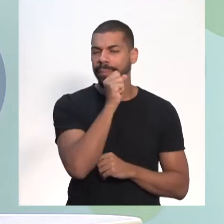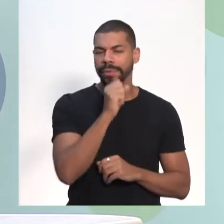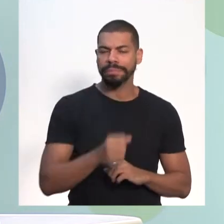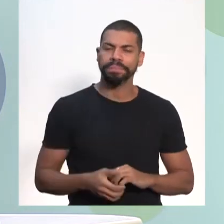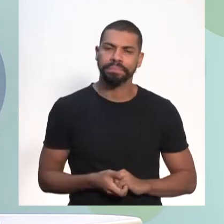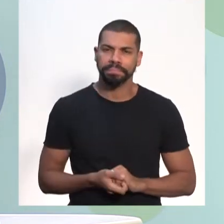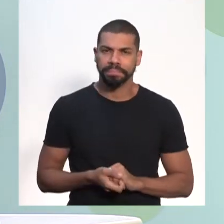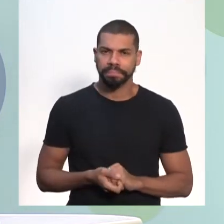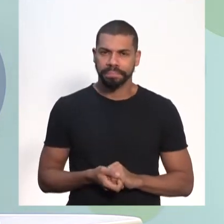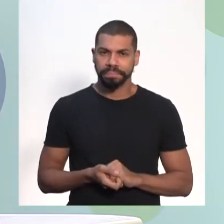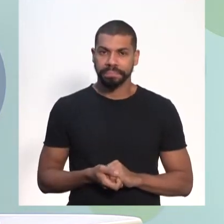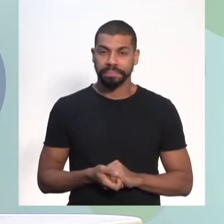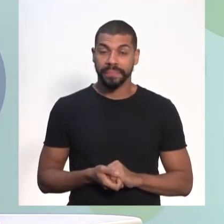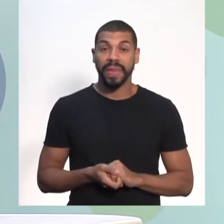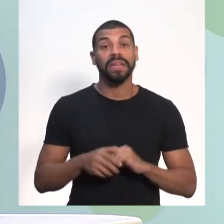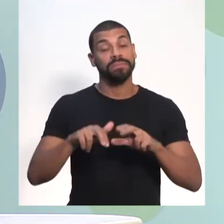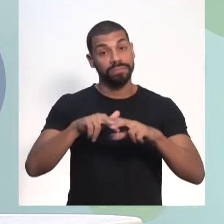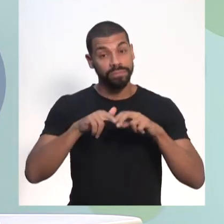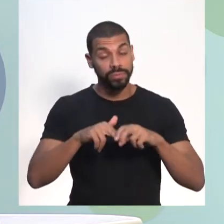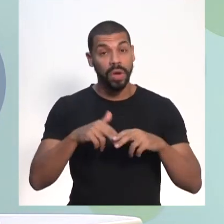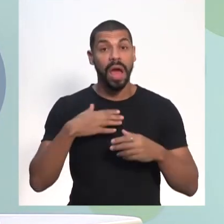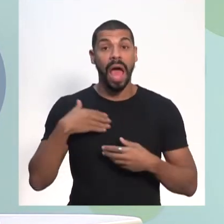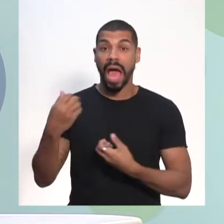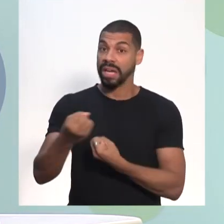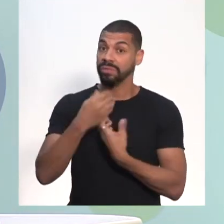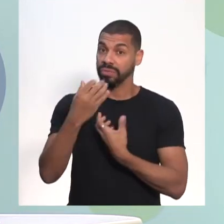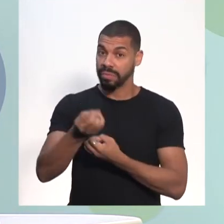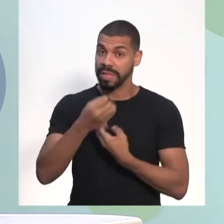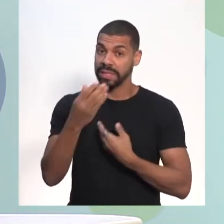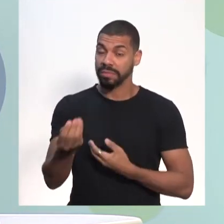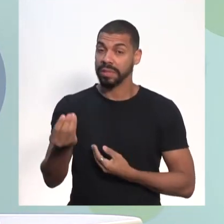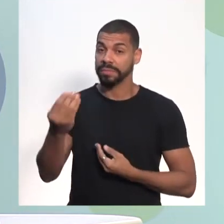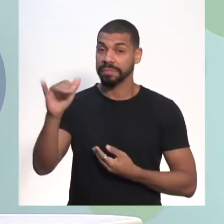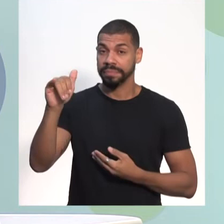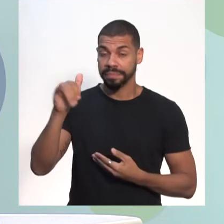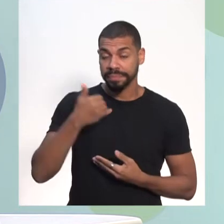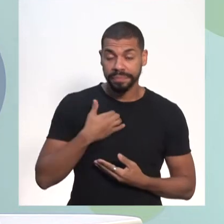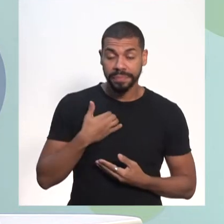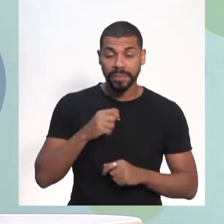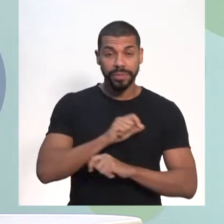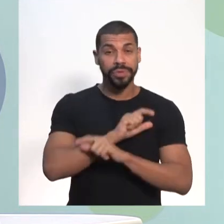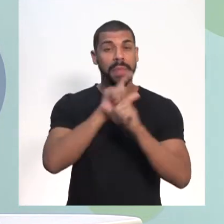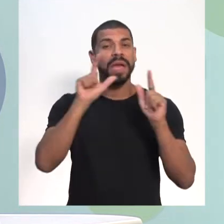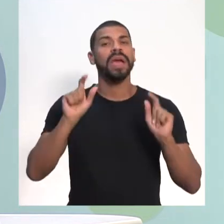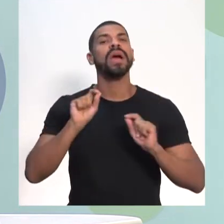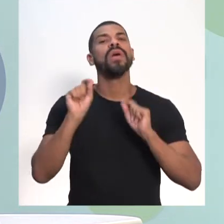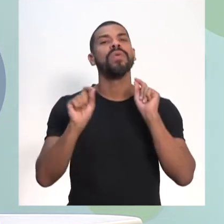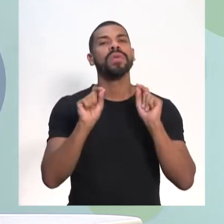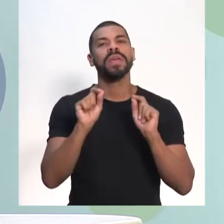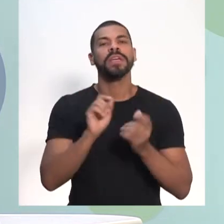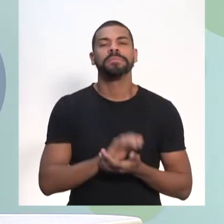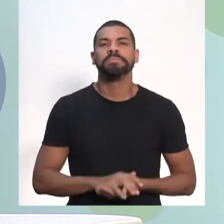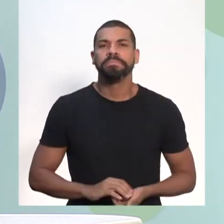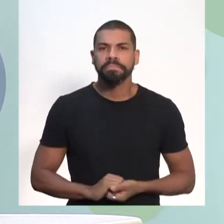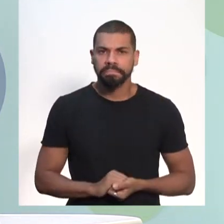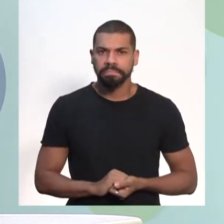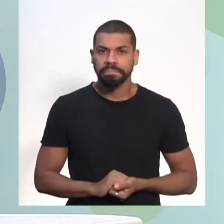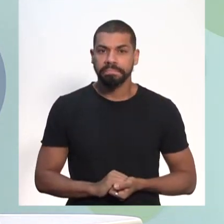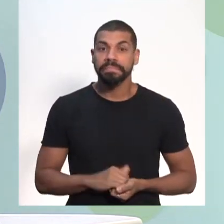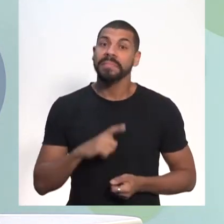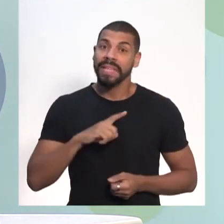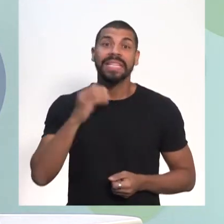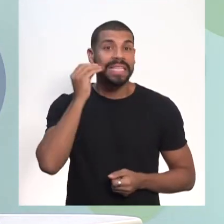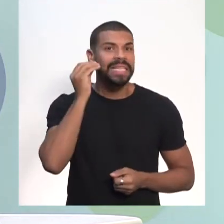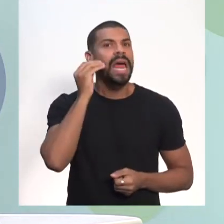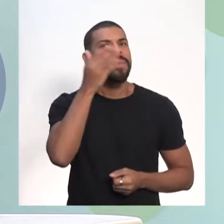possível. Tá bom? Então, atualizando a informação que eu tinha passado aí de manhã, realmente, deram aí uma